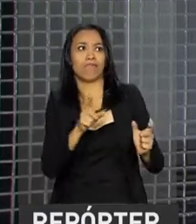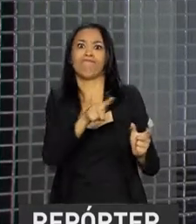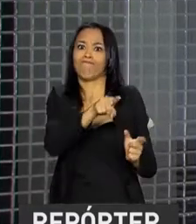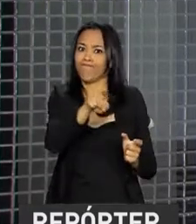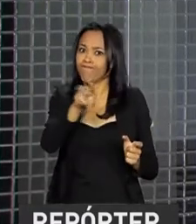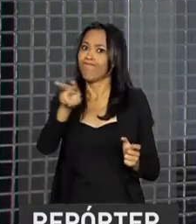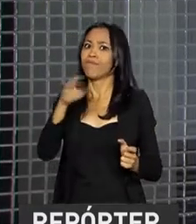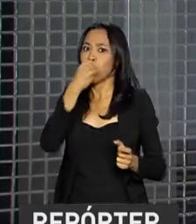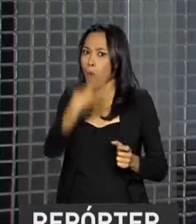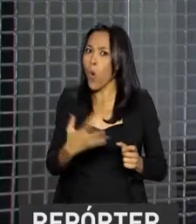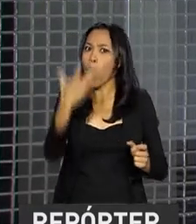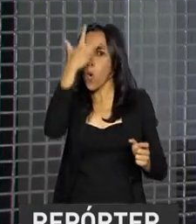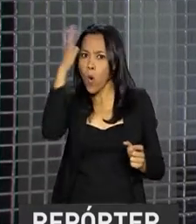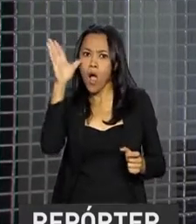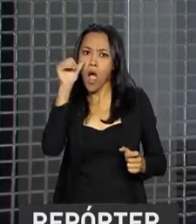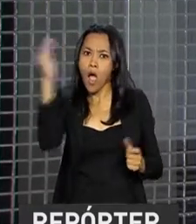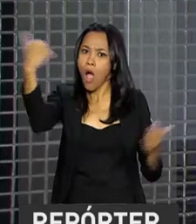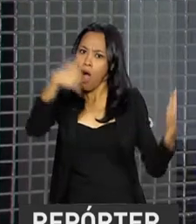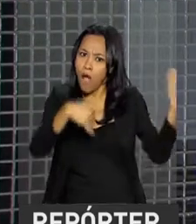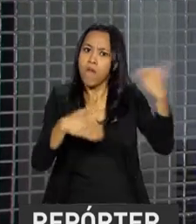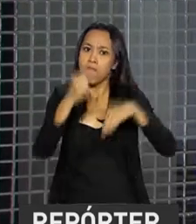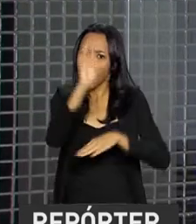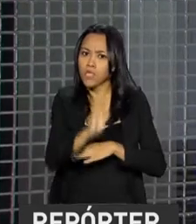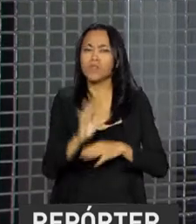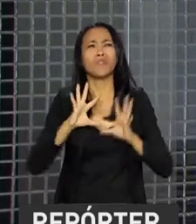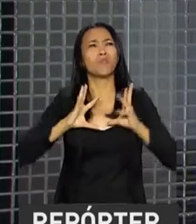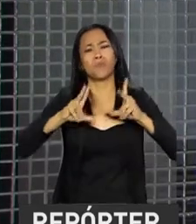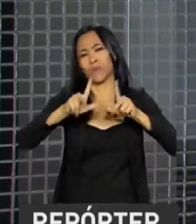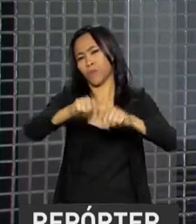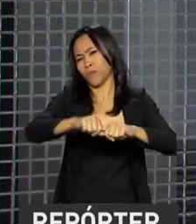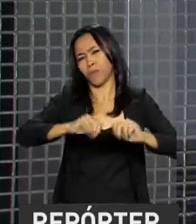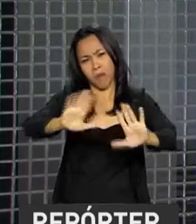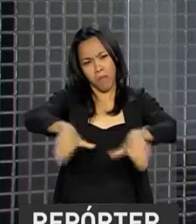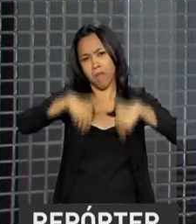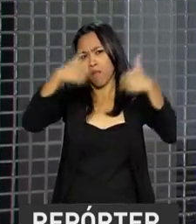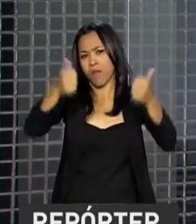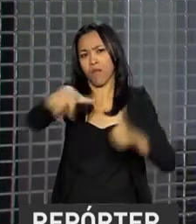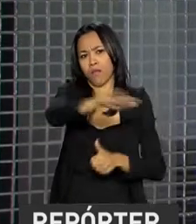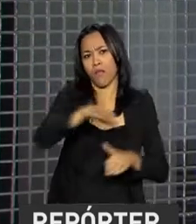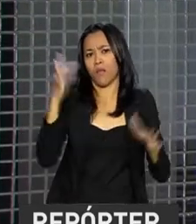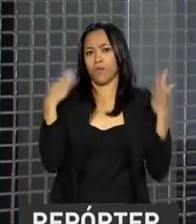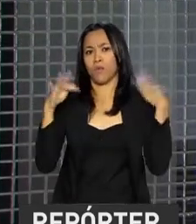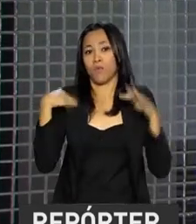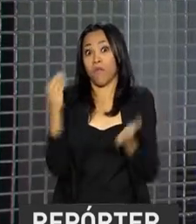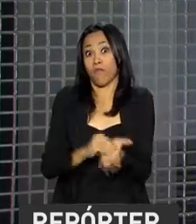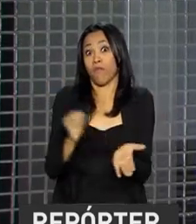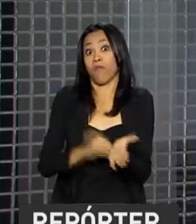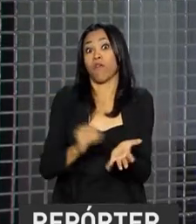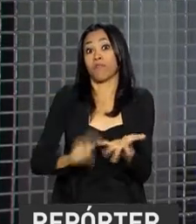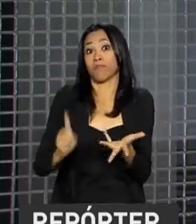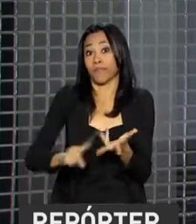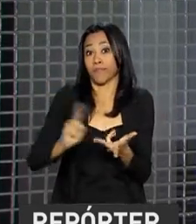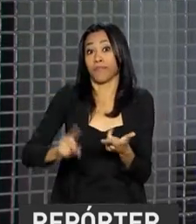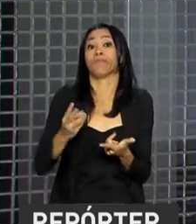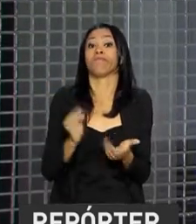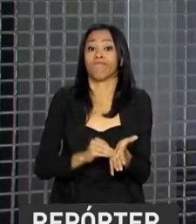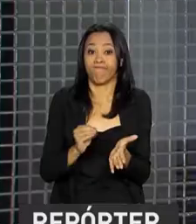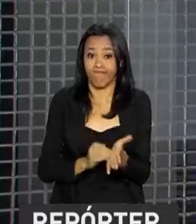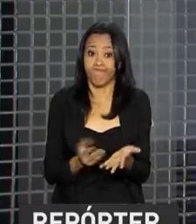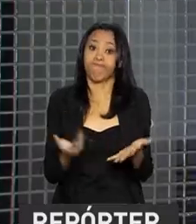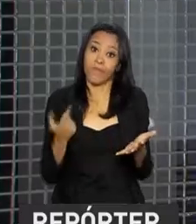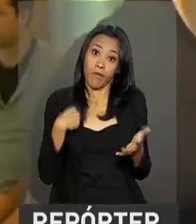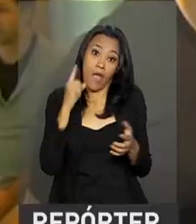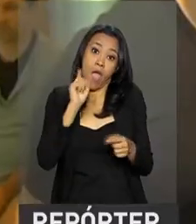relação ao Brasil, por ser um país ainda que tem tudo para desenvolver no turismo, temos um caminho enorme pela frente, então a perspectiva